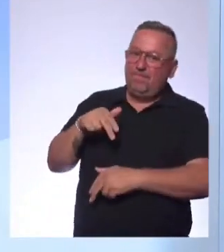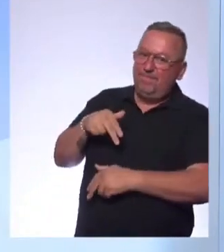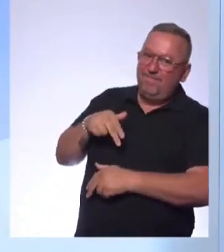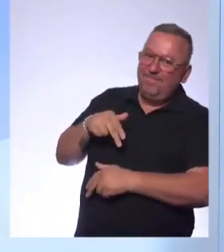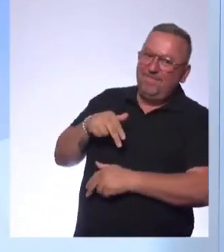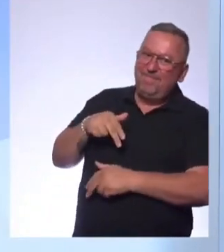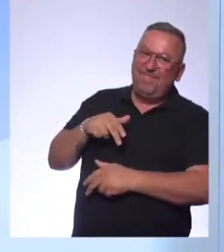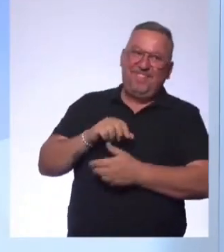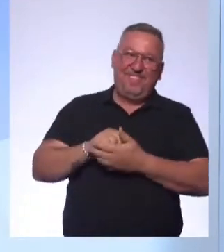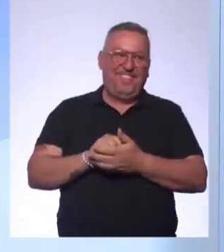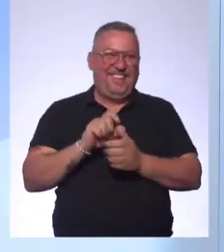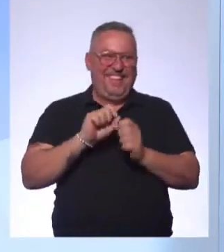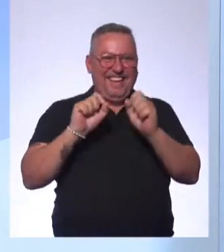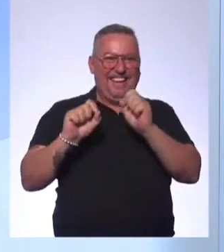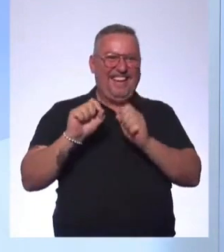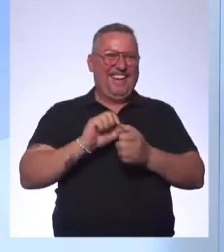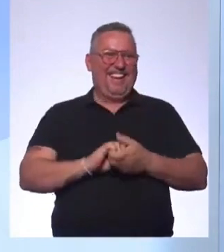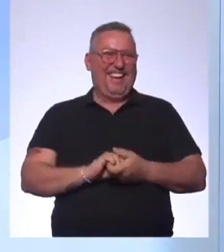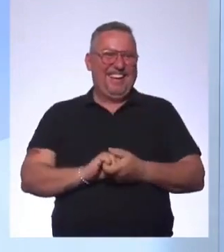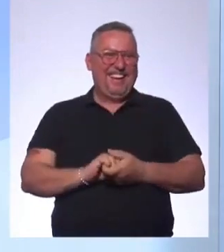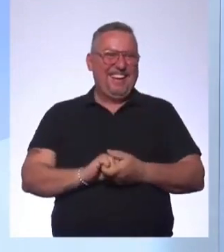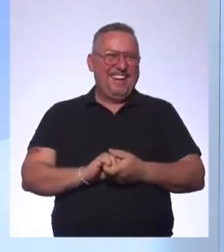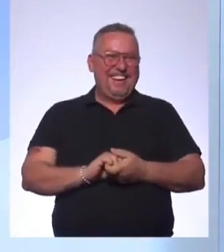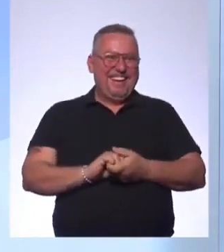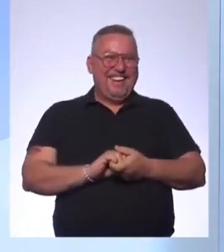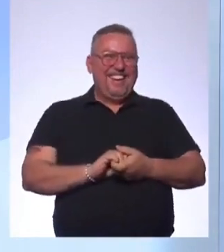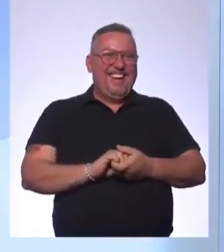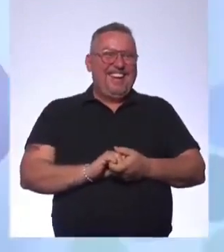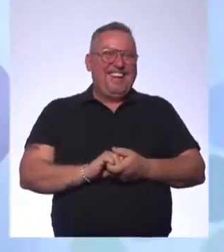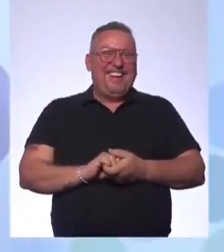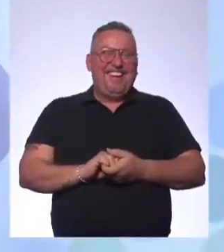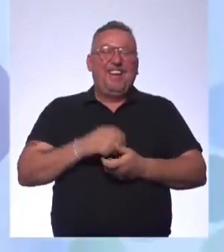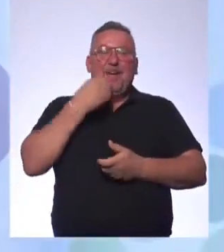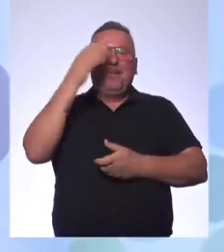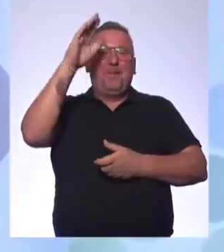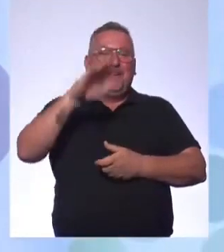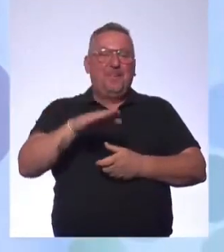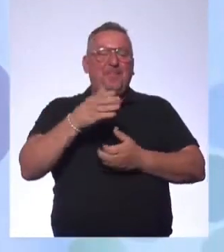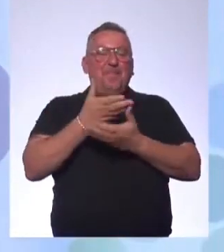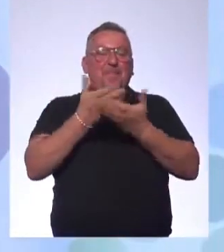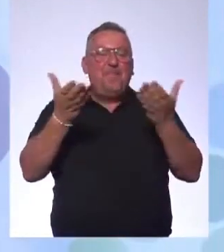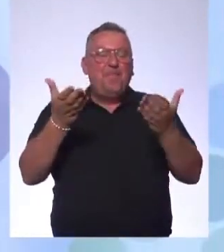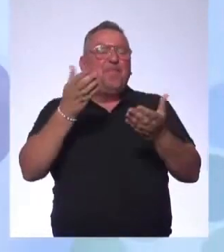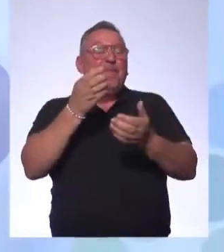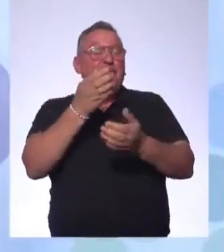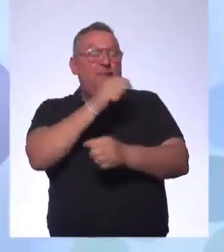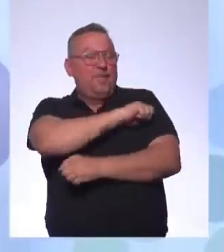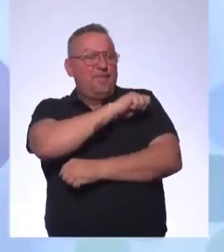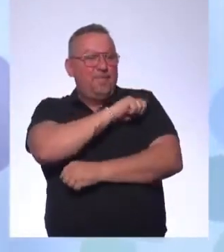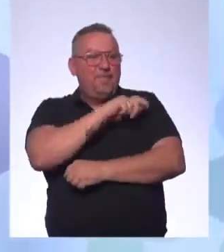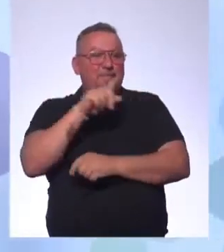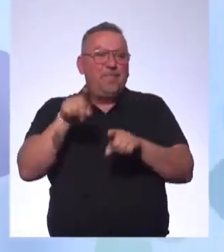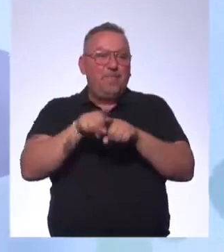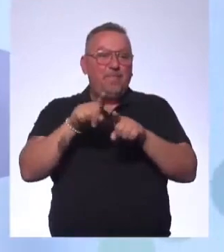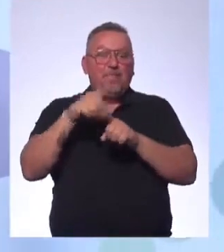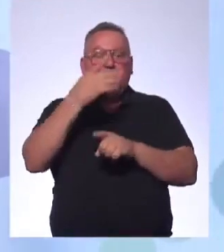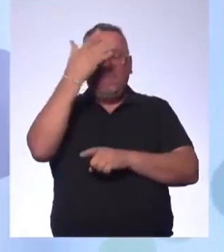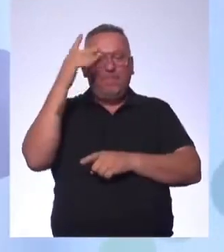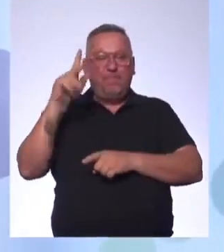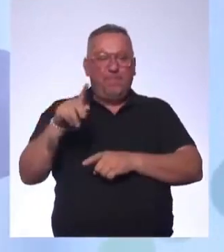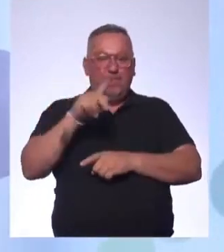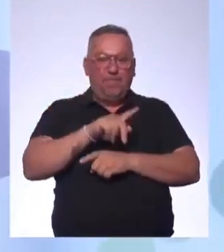que fazer aqui, beleza. ó, trava na beleza. Tá certo. Boa tarde, alunos, alunas, colegas